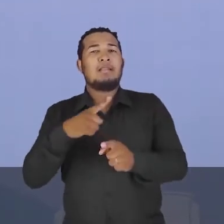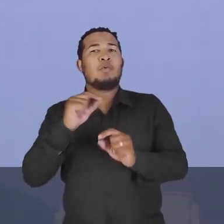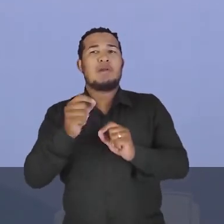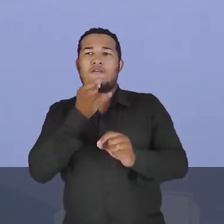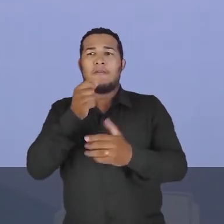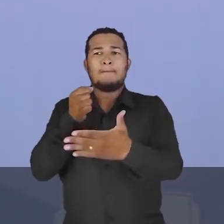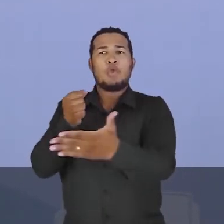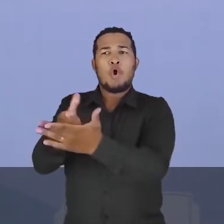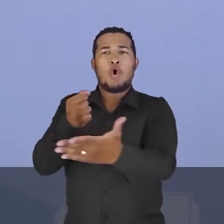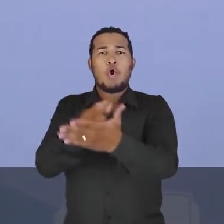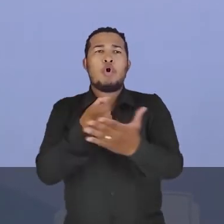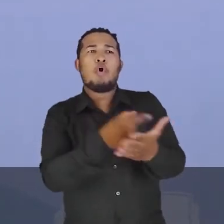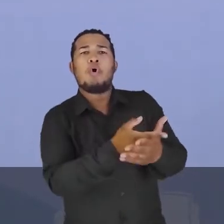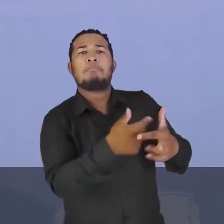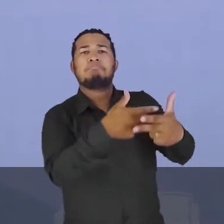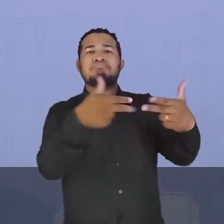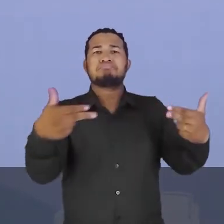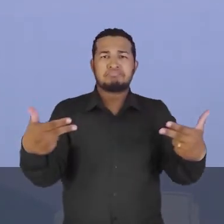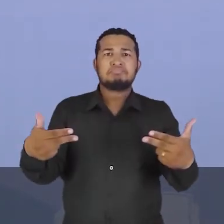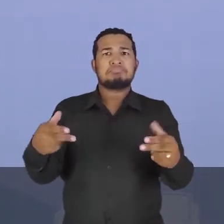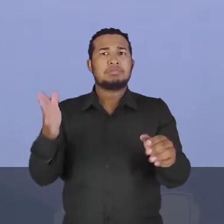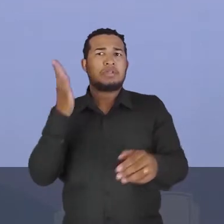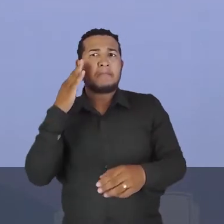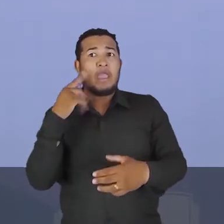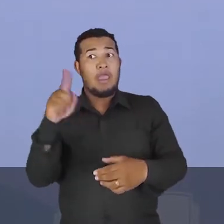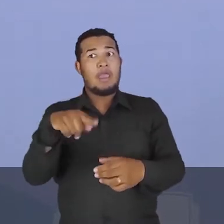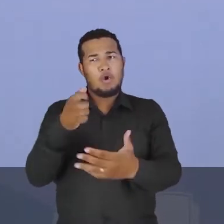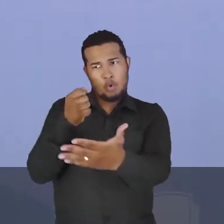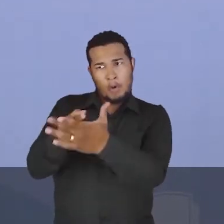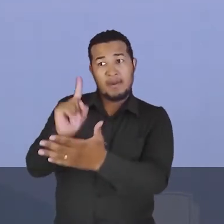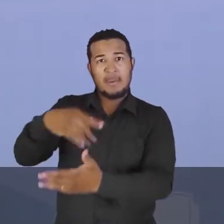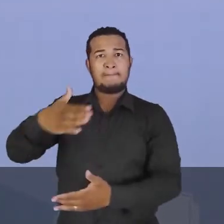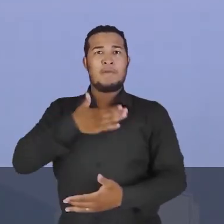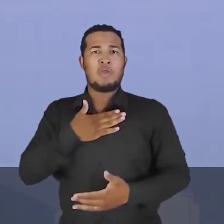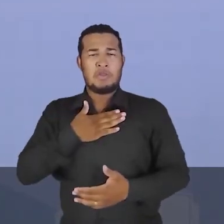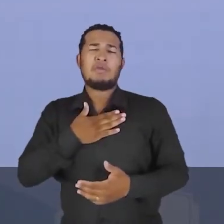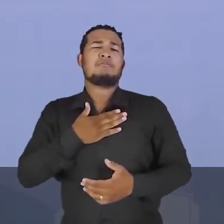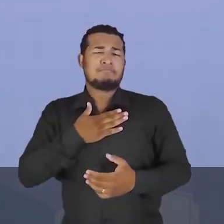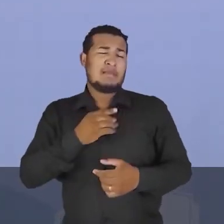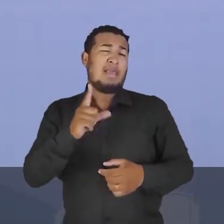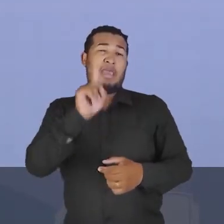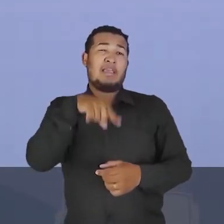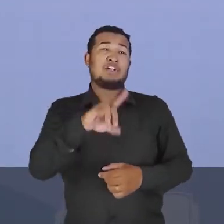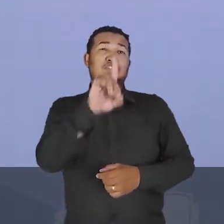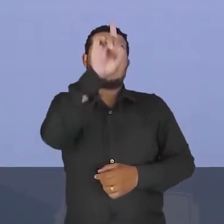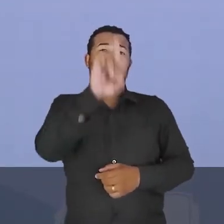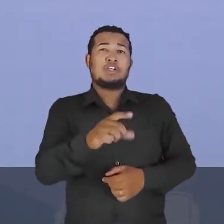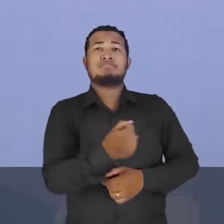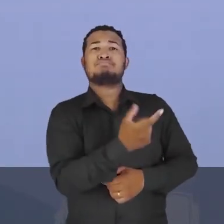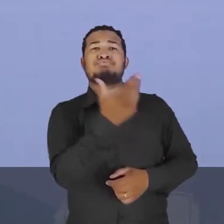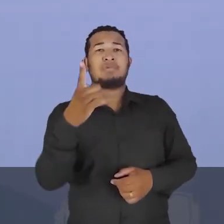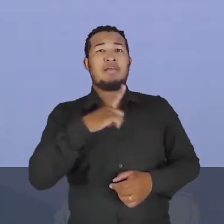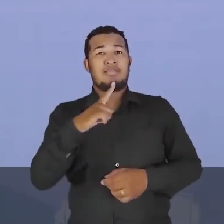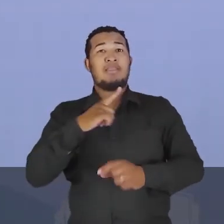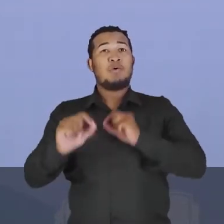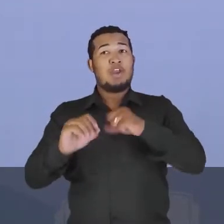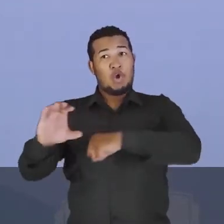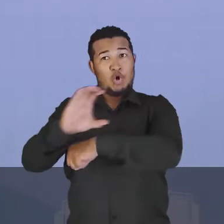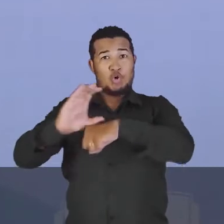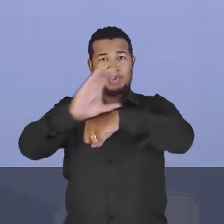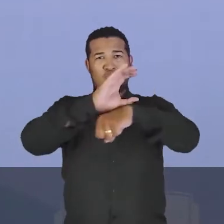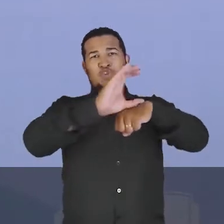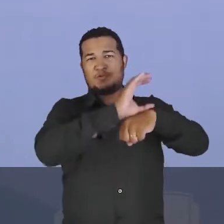comprarmos coisas, adquirirmos coisas e considerarmos aquilo como nosso. Então, são vários direitos estabelecidos pelas